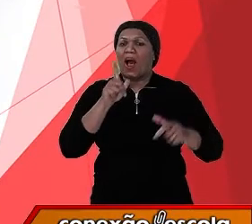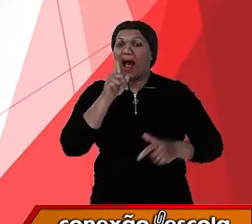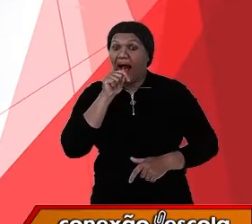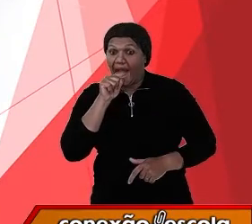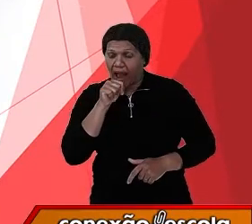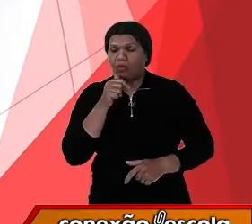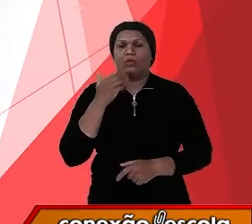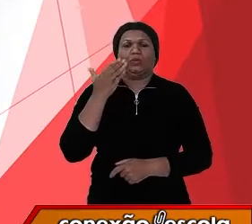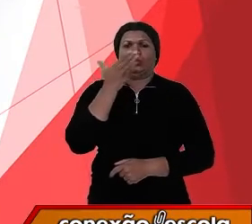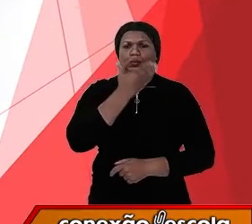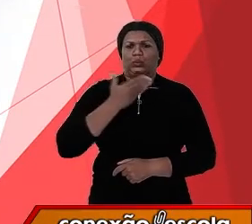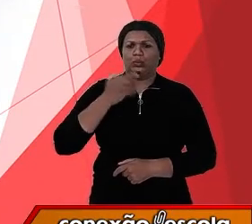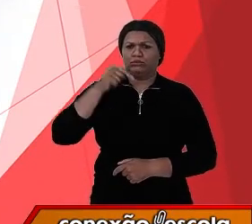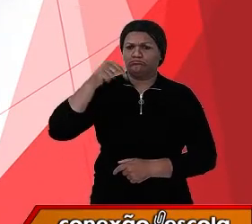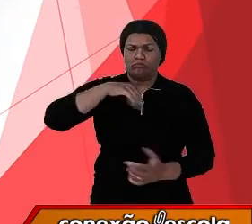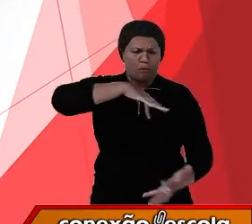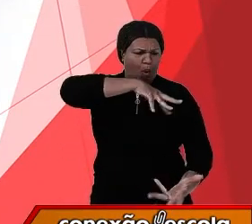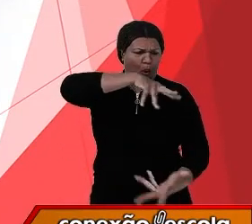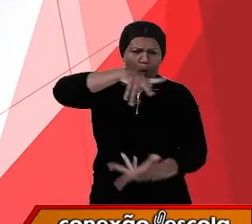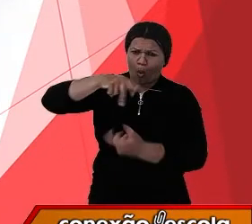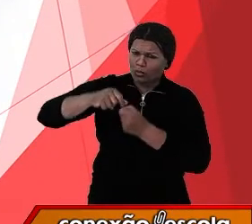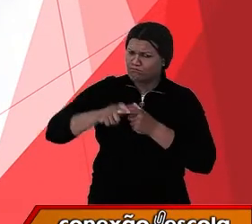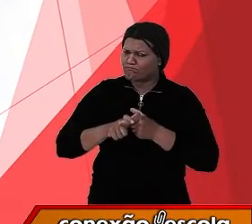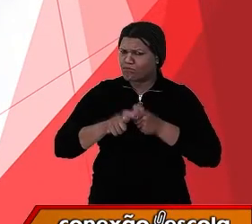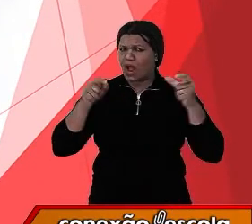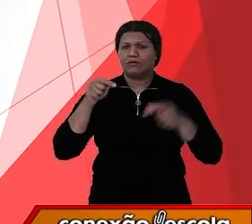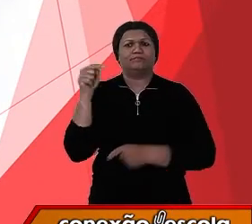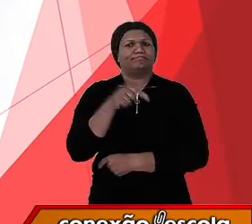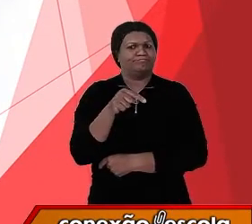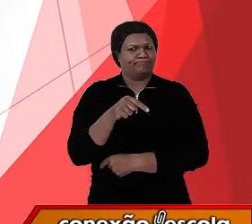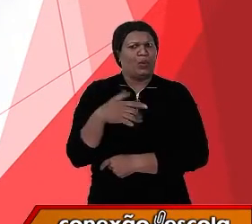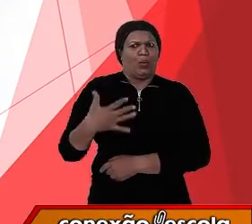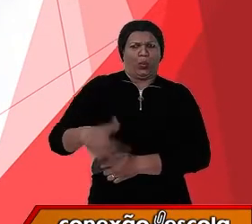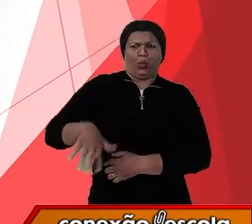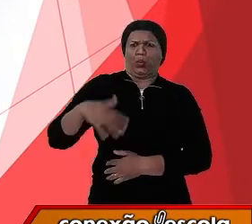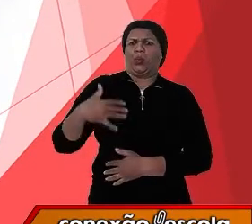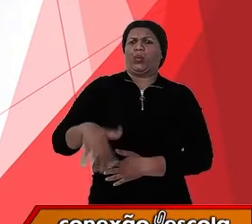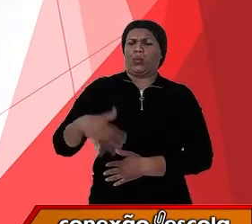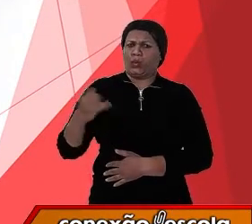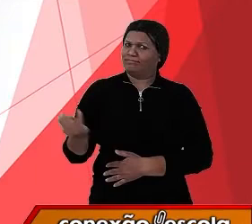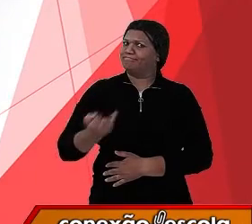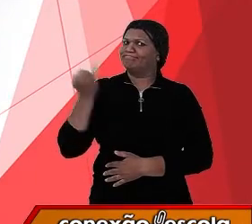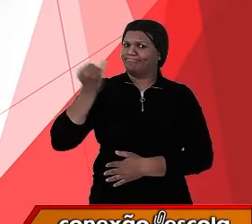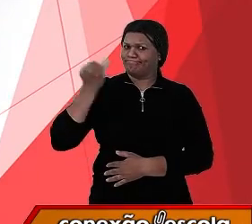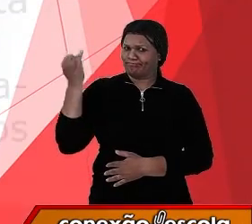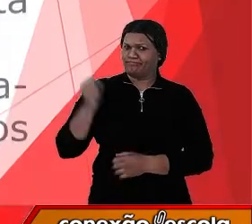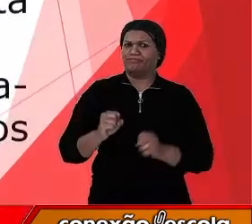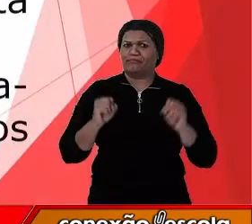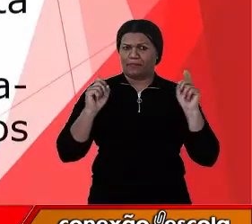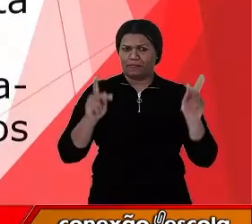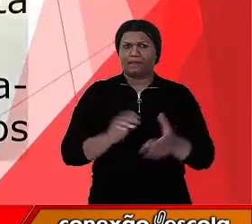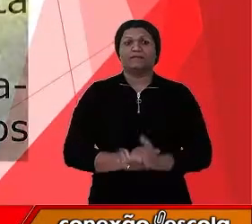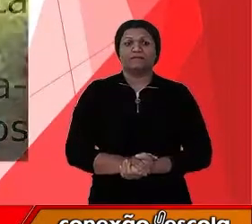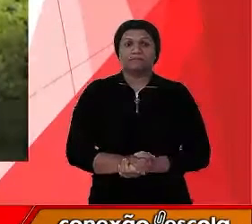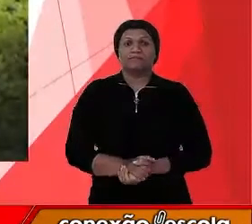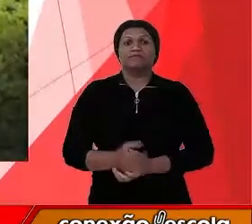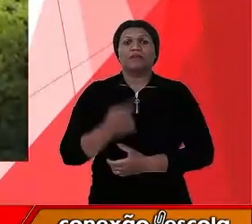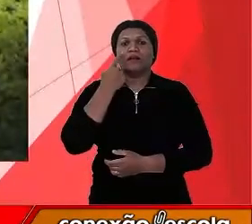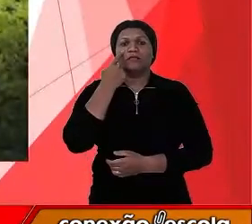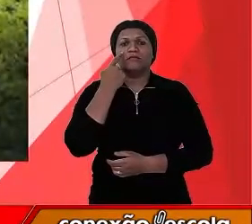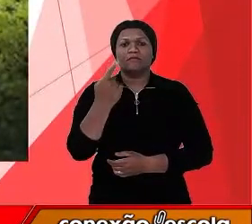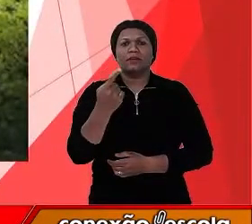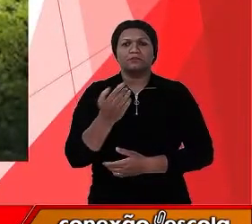doce do planeta Terra Roxa que domina importante em fica grandão para você uma foto aí do nosso